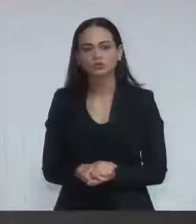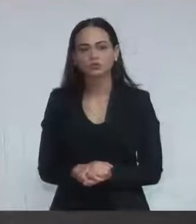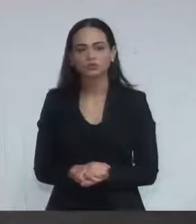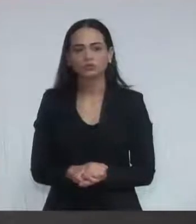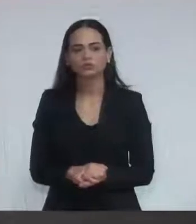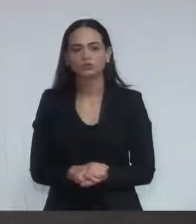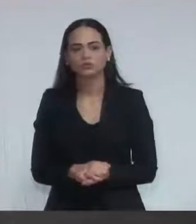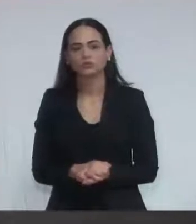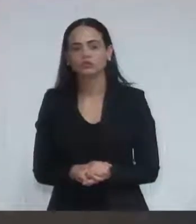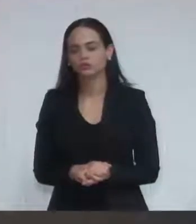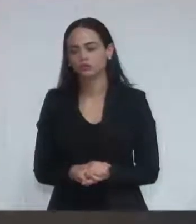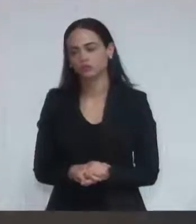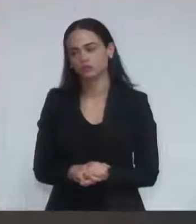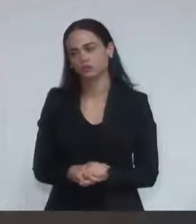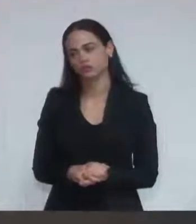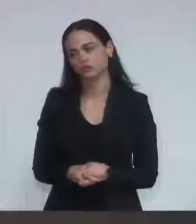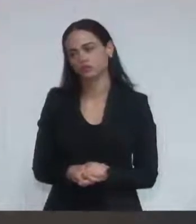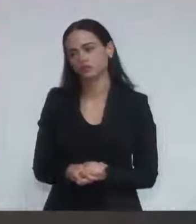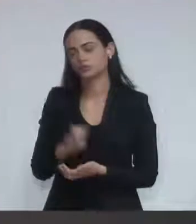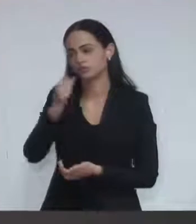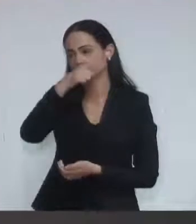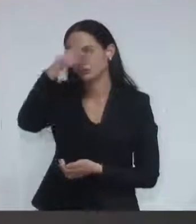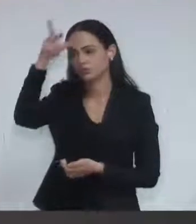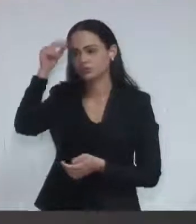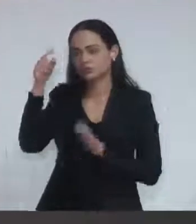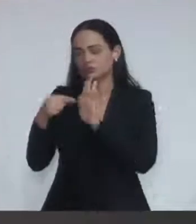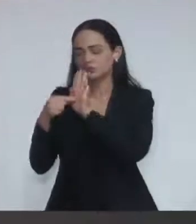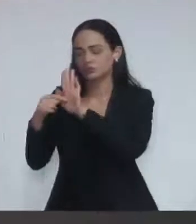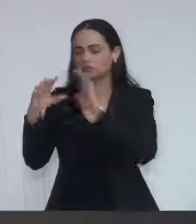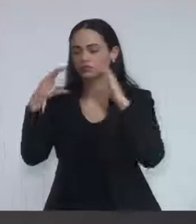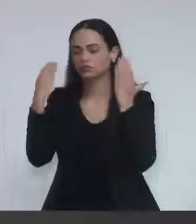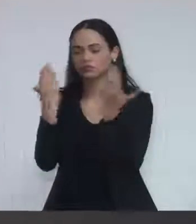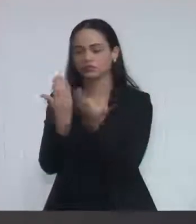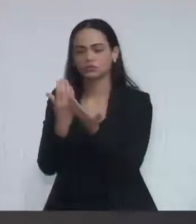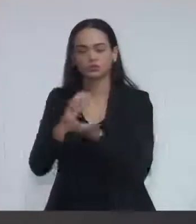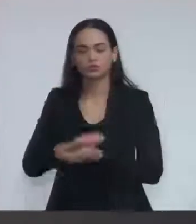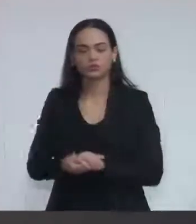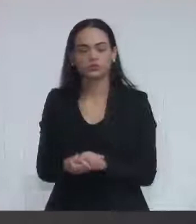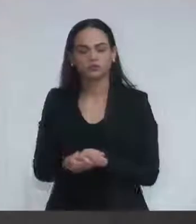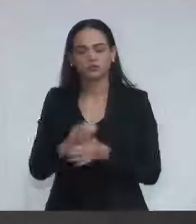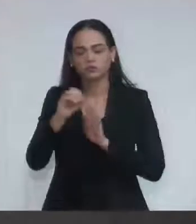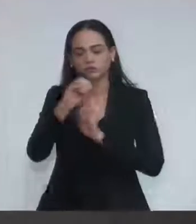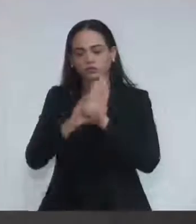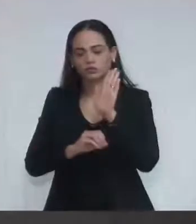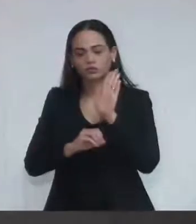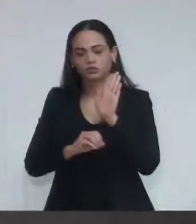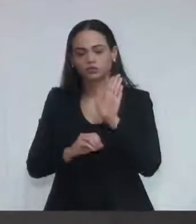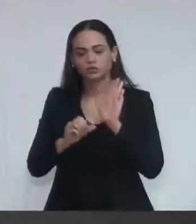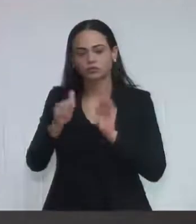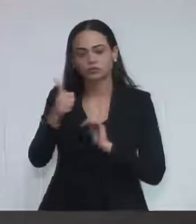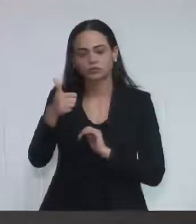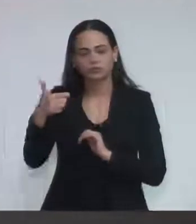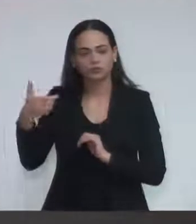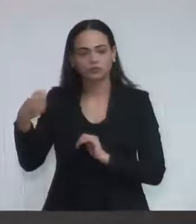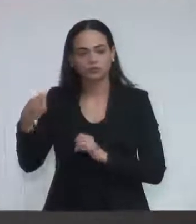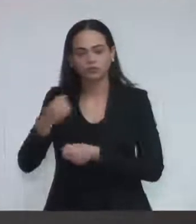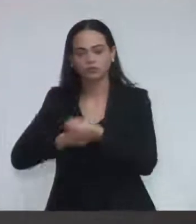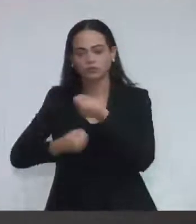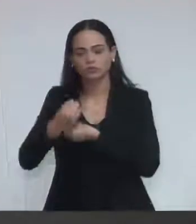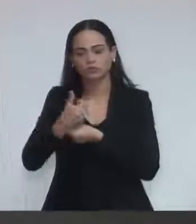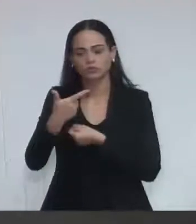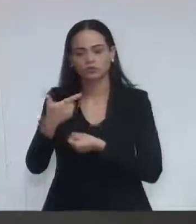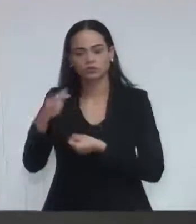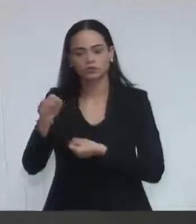Expediente apresentado pelo Prefeito Municipal. Ofício do Gabinete do Prefeito número 110/2018, em resposta ao requerimento